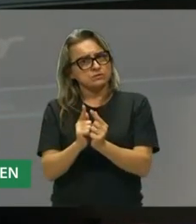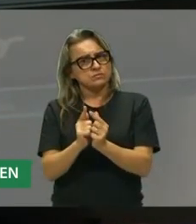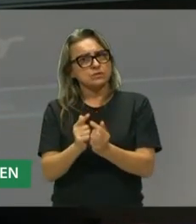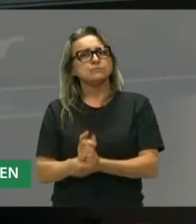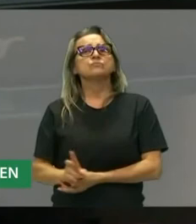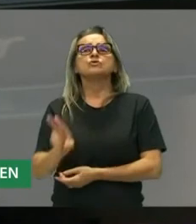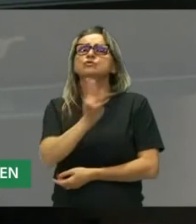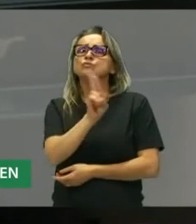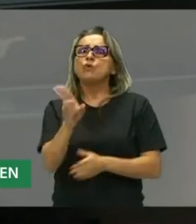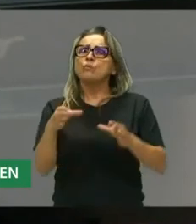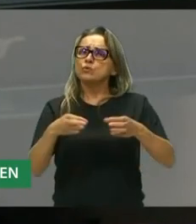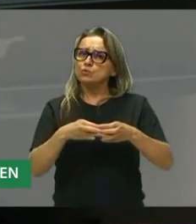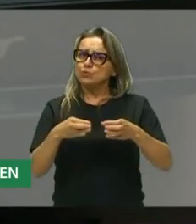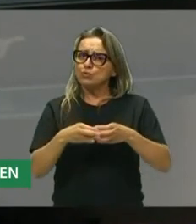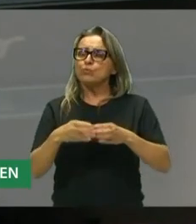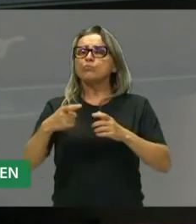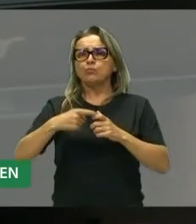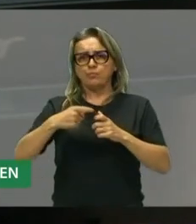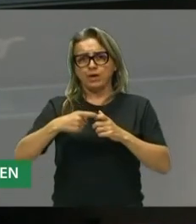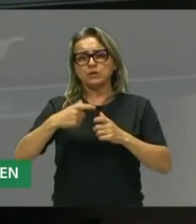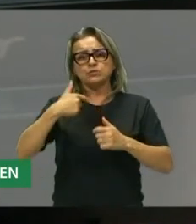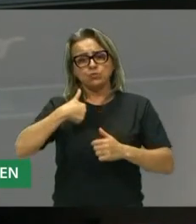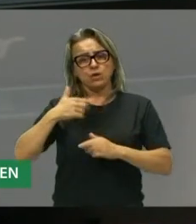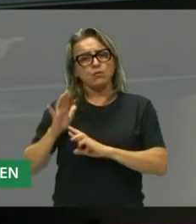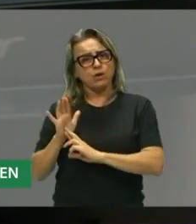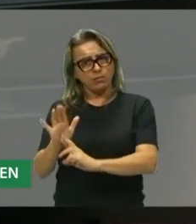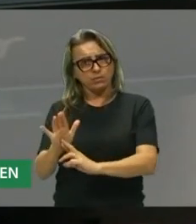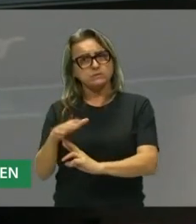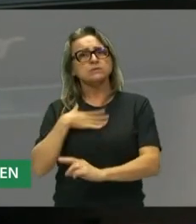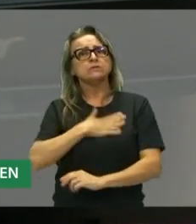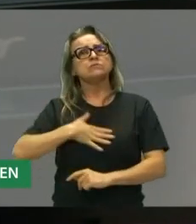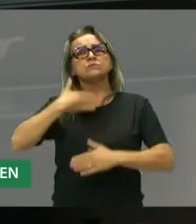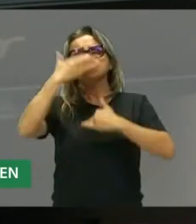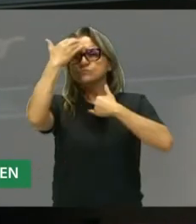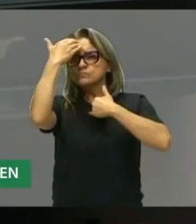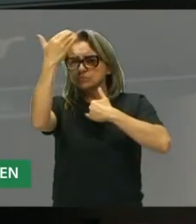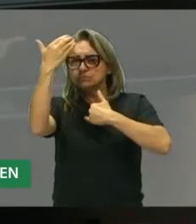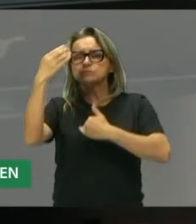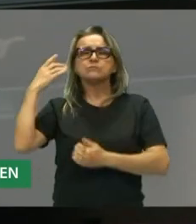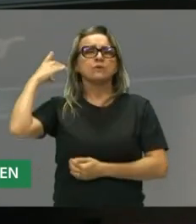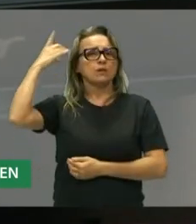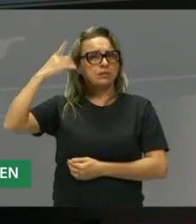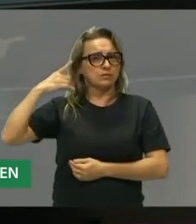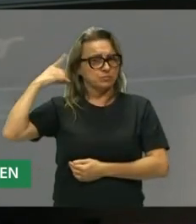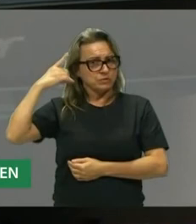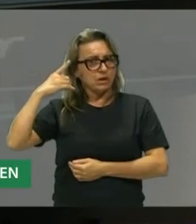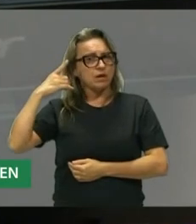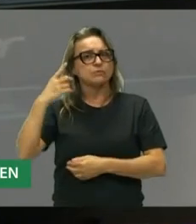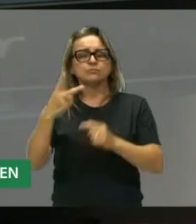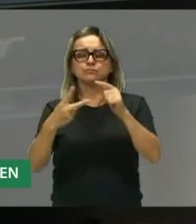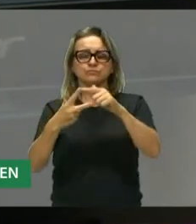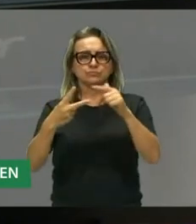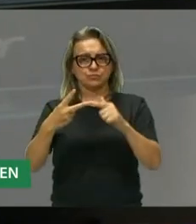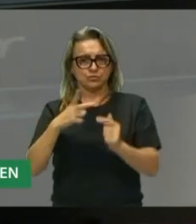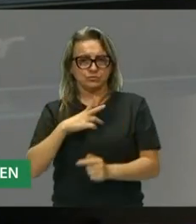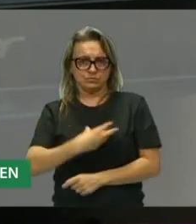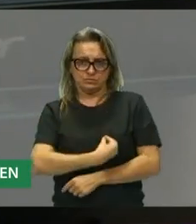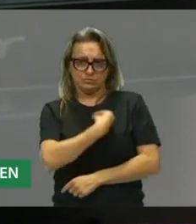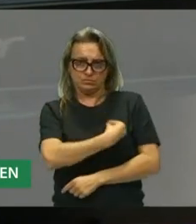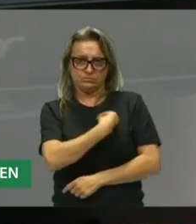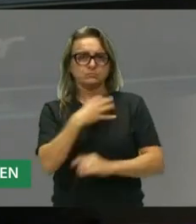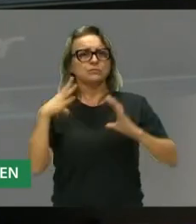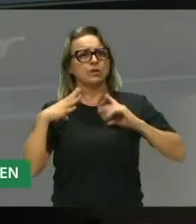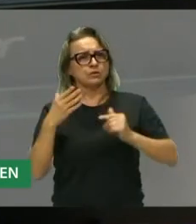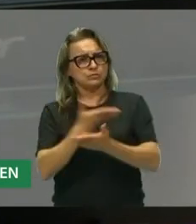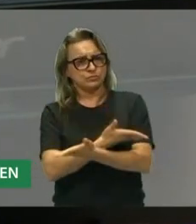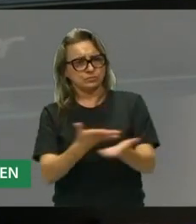clínico, como representante, eu gostaria de agradecer à deputada, o deputado e a todos